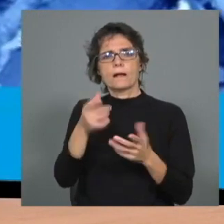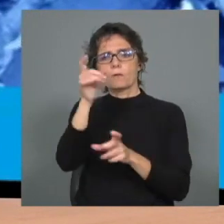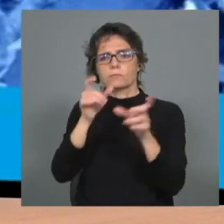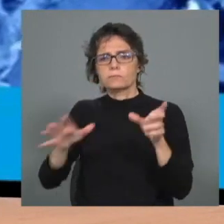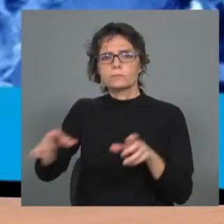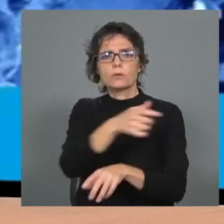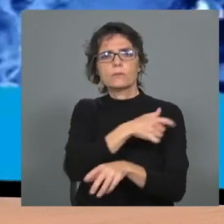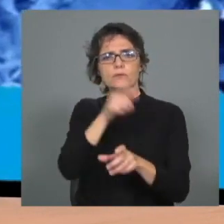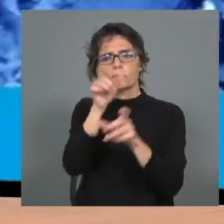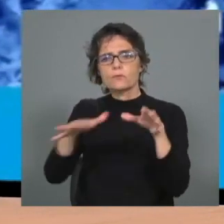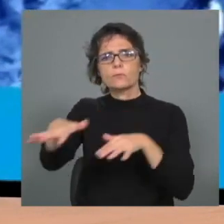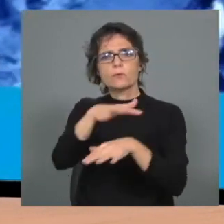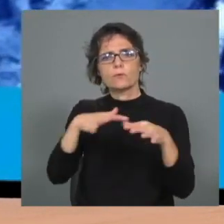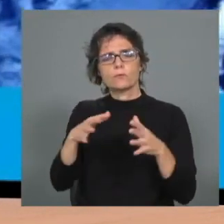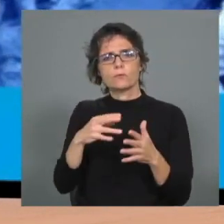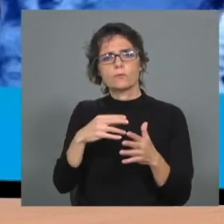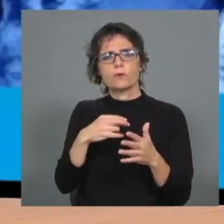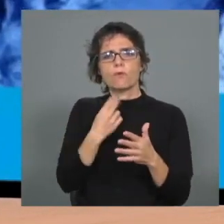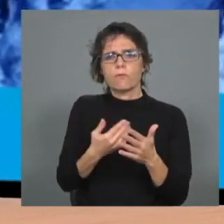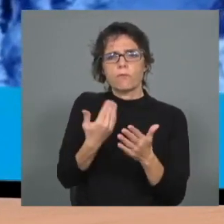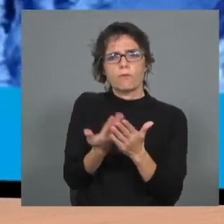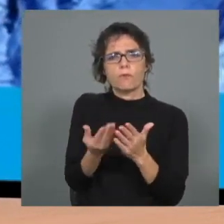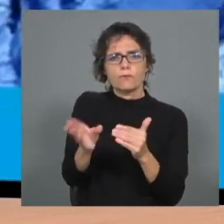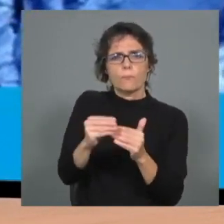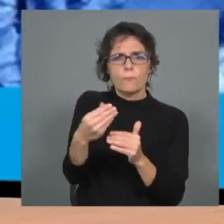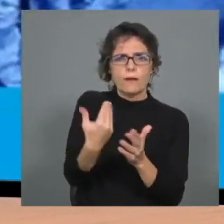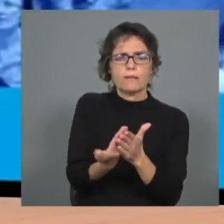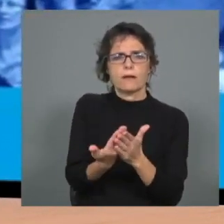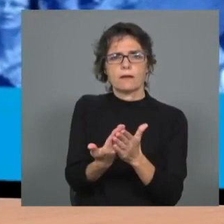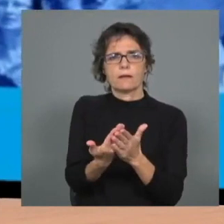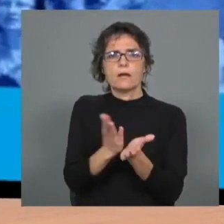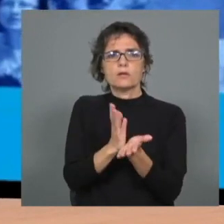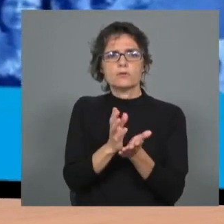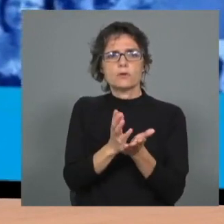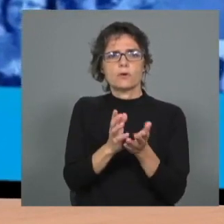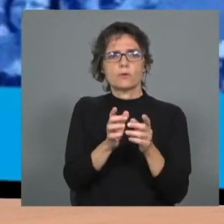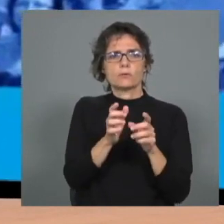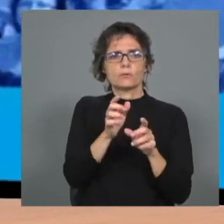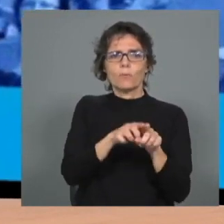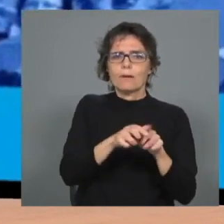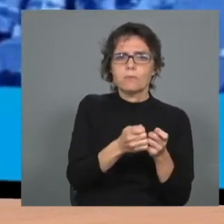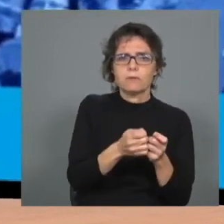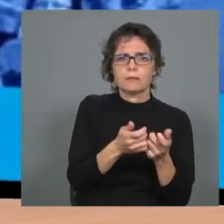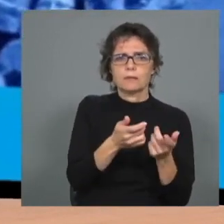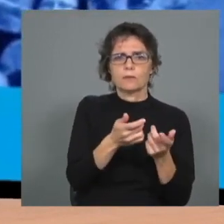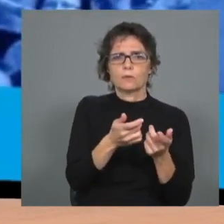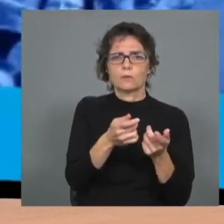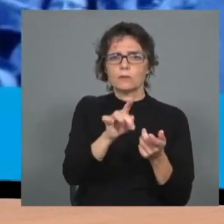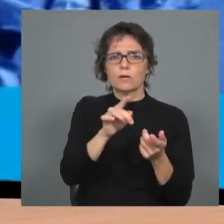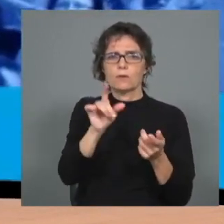que essa mudança ser capitaneada pelos partidos somente, né? Eu diria que, nesse sentido,